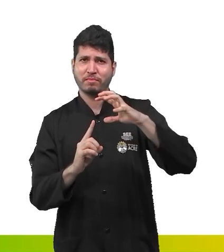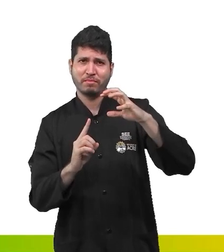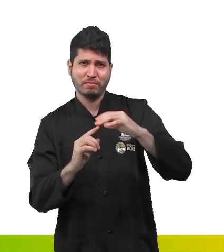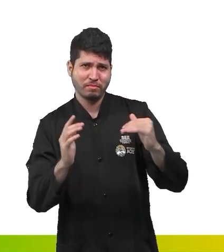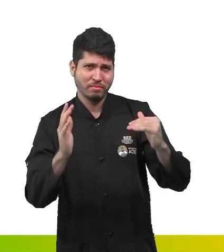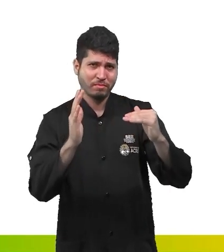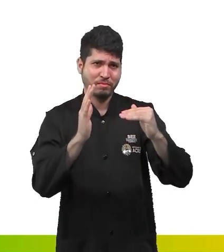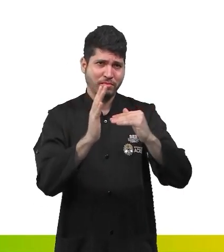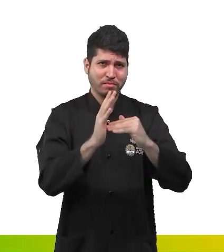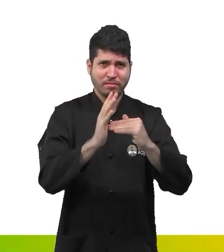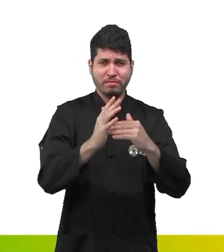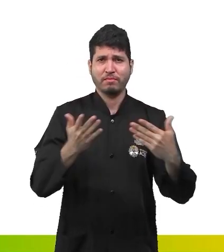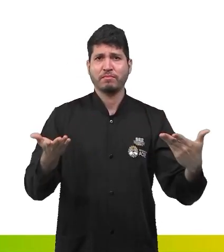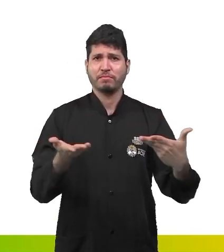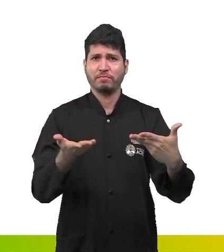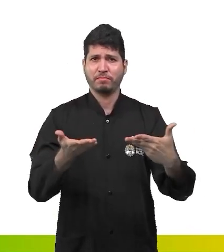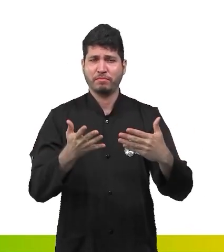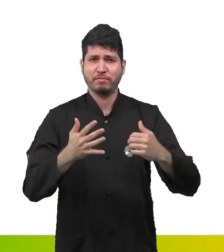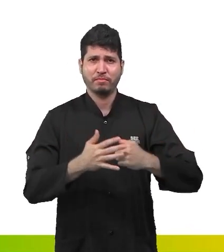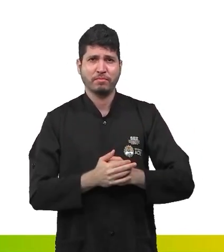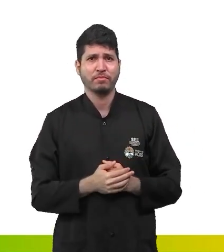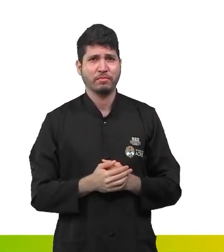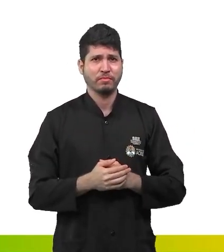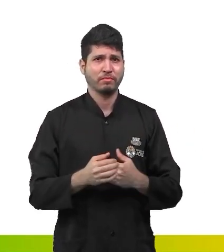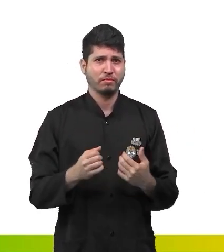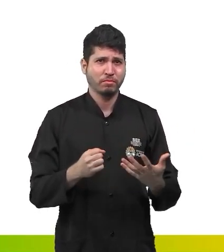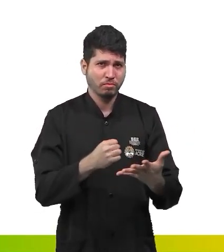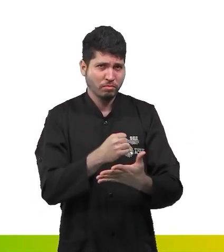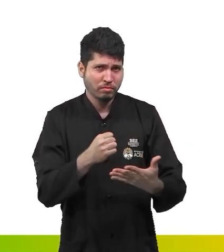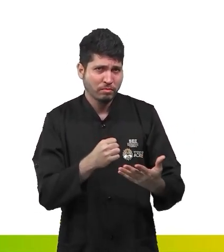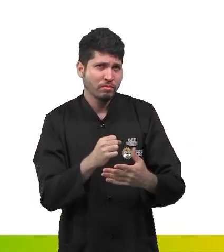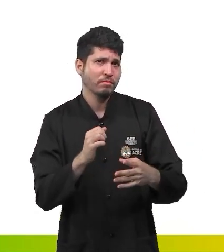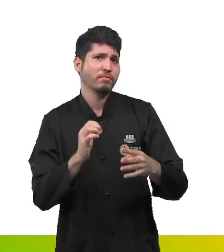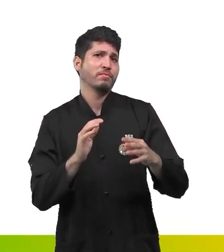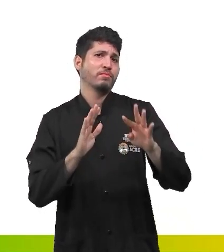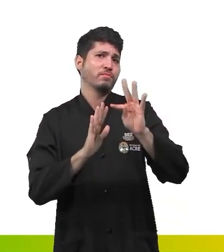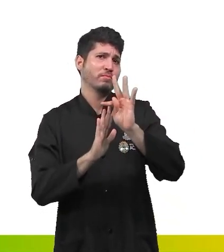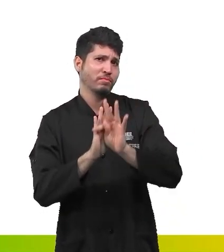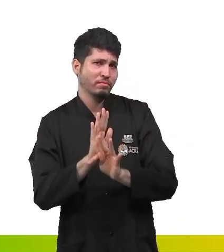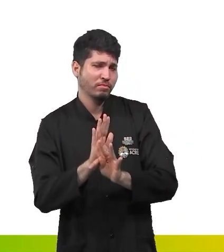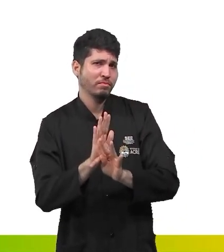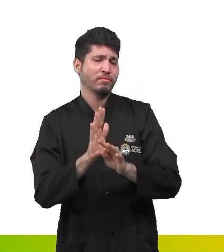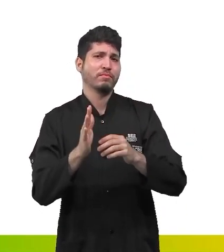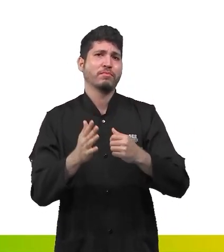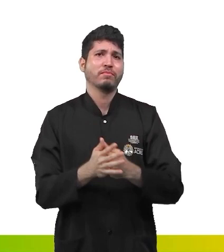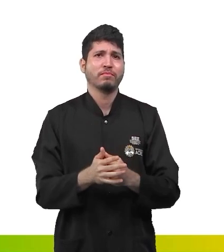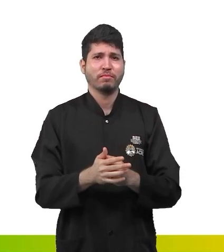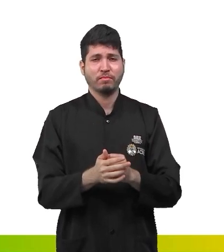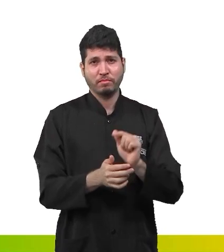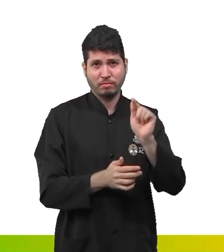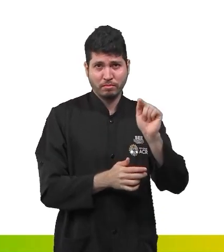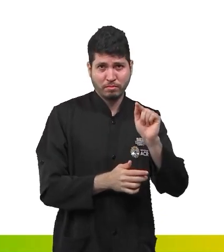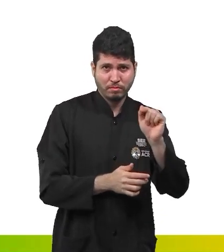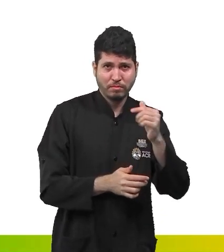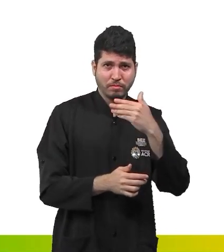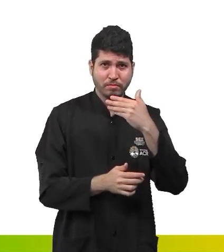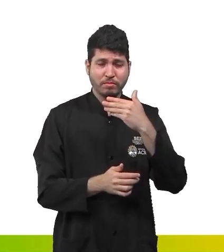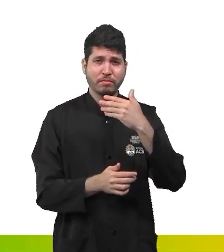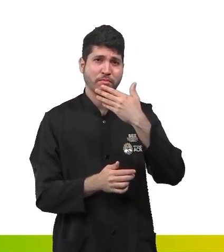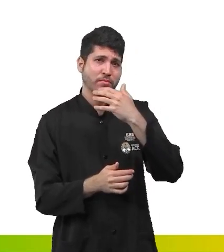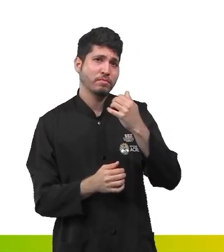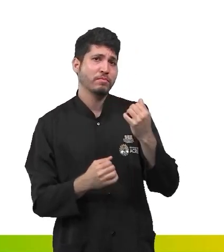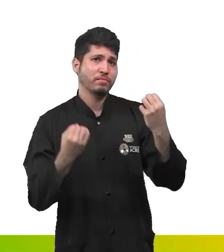raízes. Com base no texto e nos estudos sobre identidade cultural, assinale a alternativa que melhor explica a